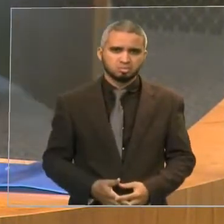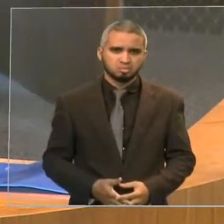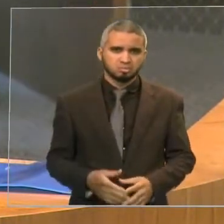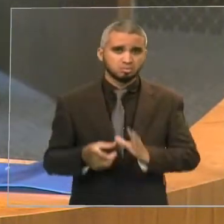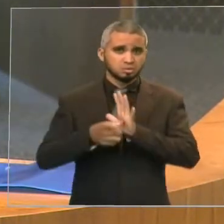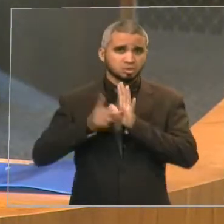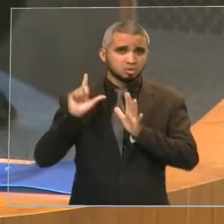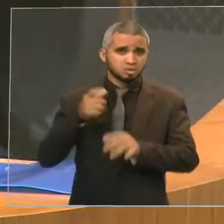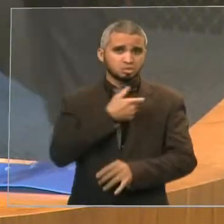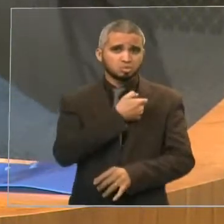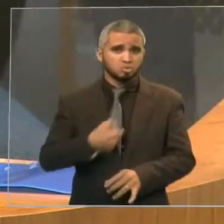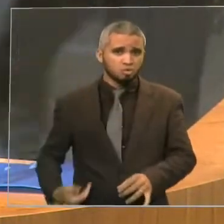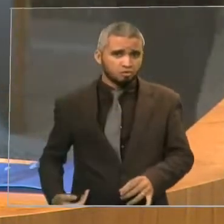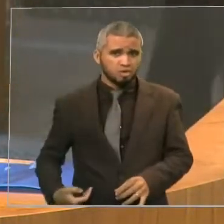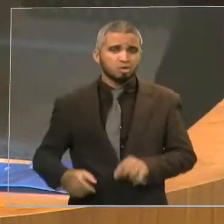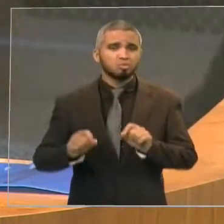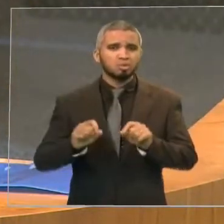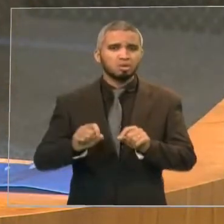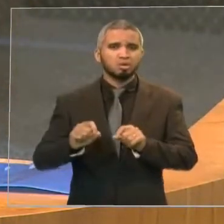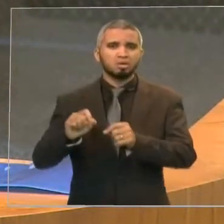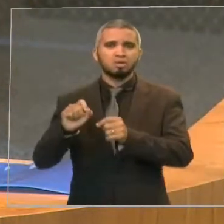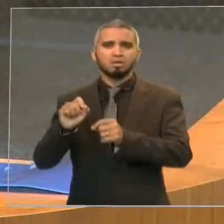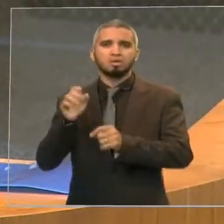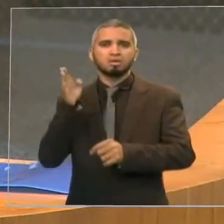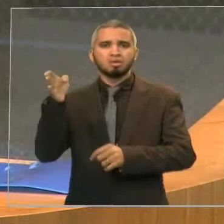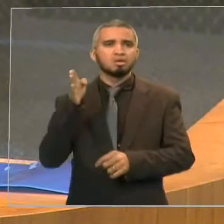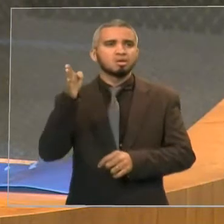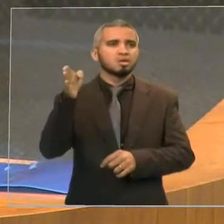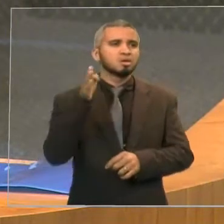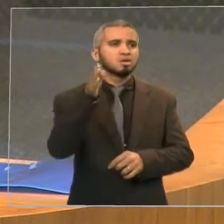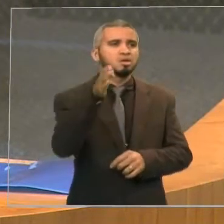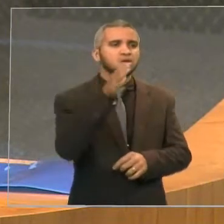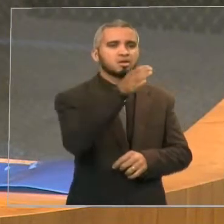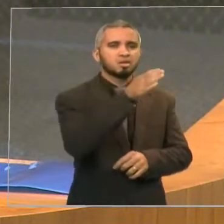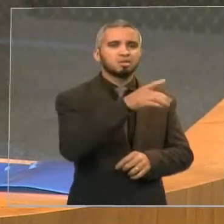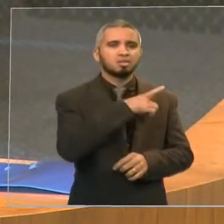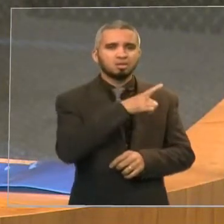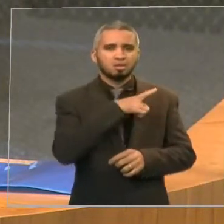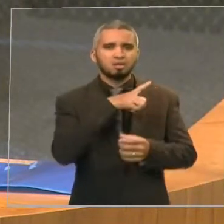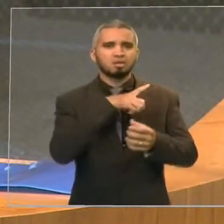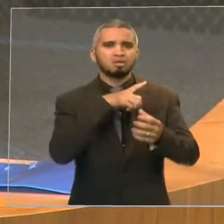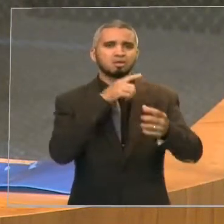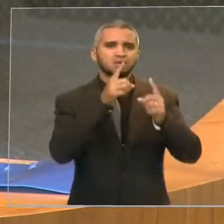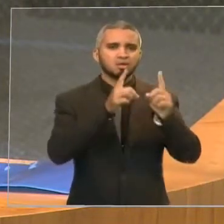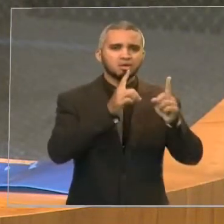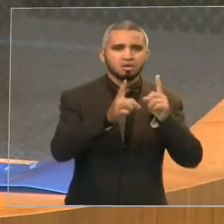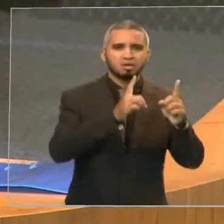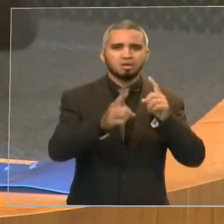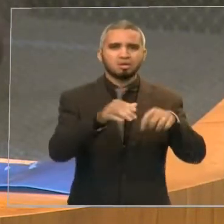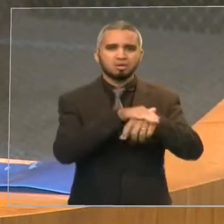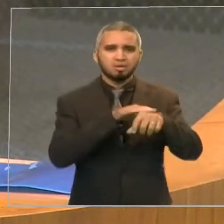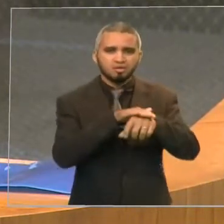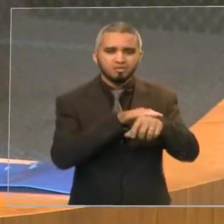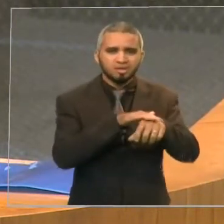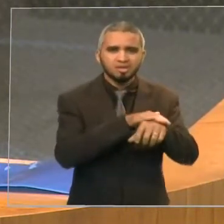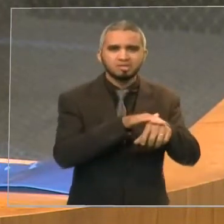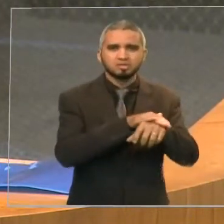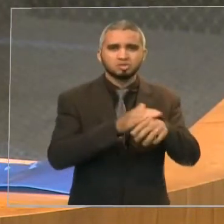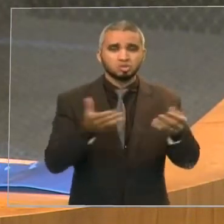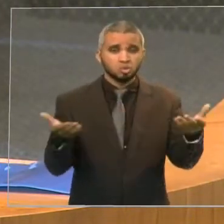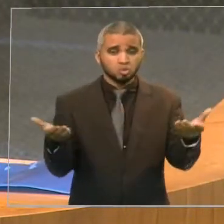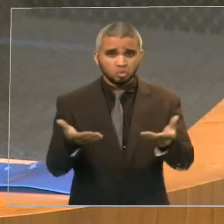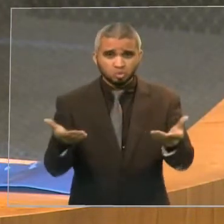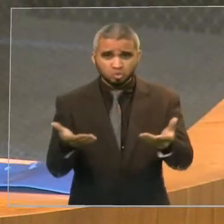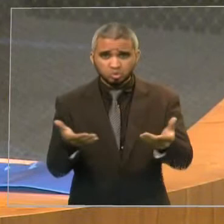realizava diálogos pelo Maranhão, na periferia e com a população. Hoje inicia os diálogos